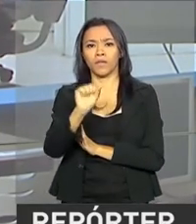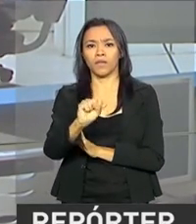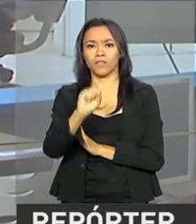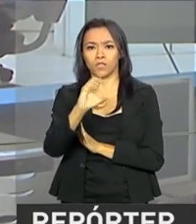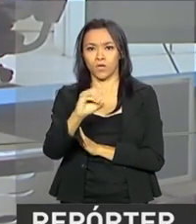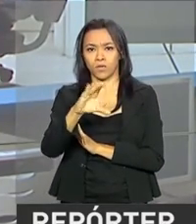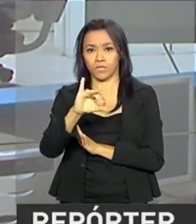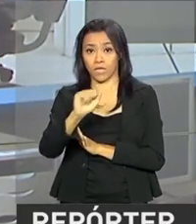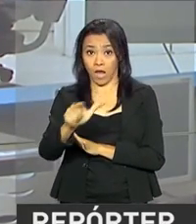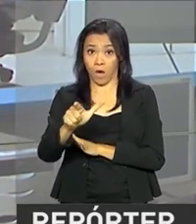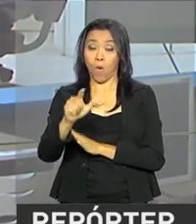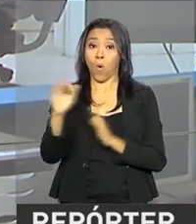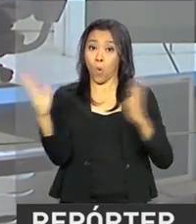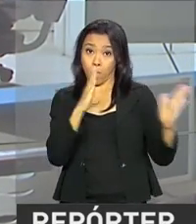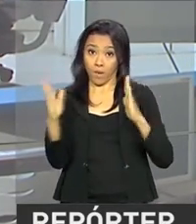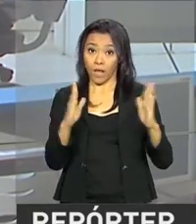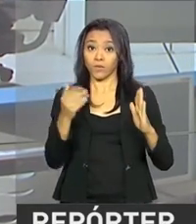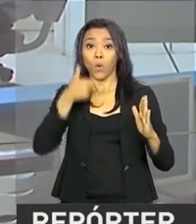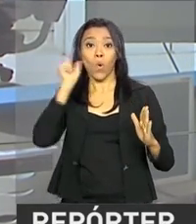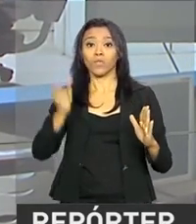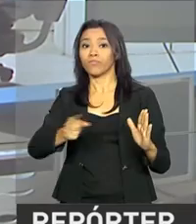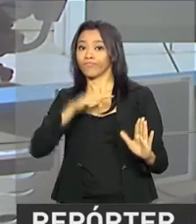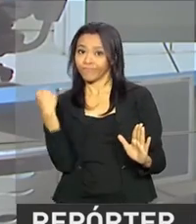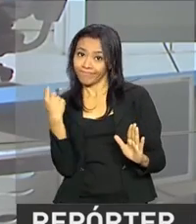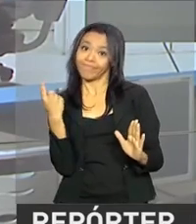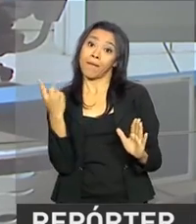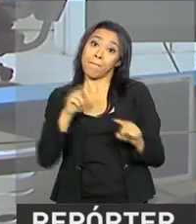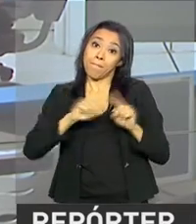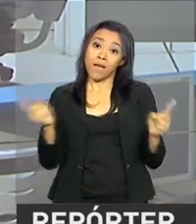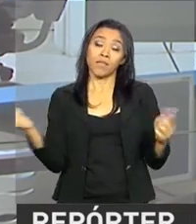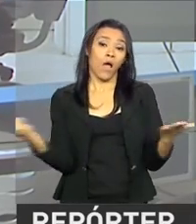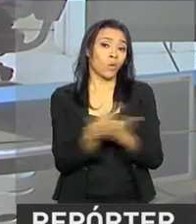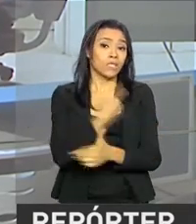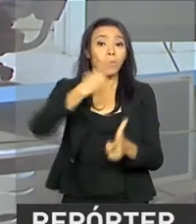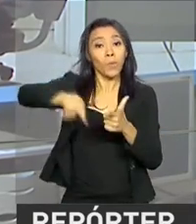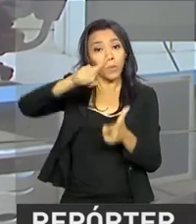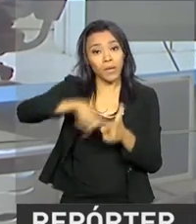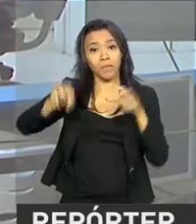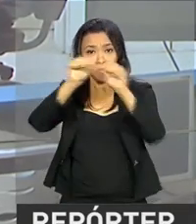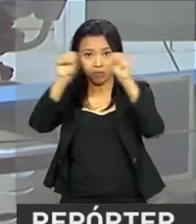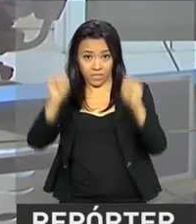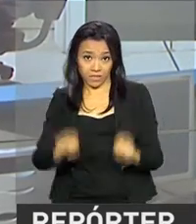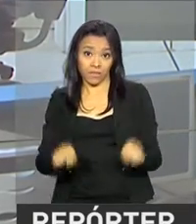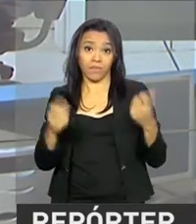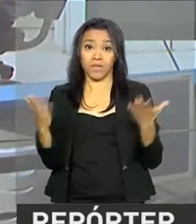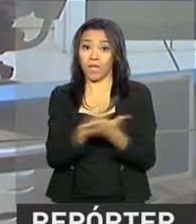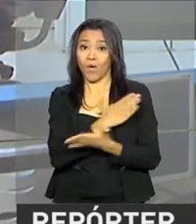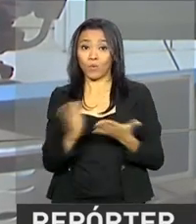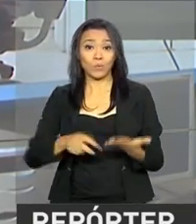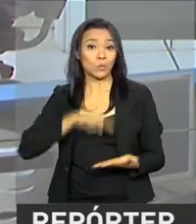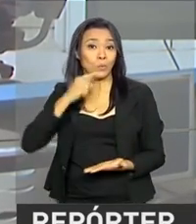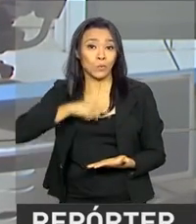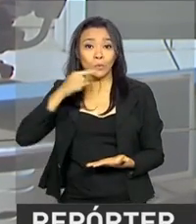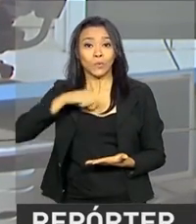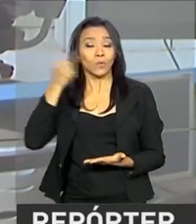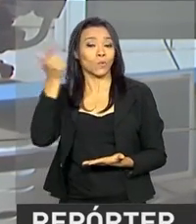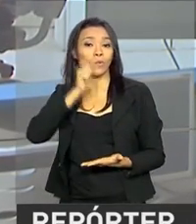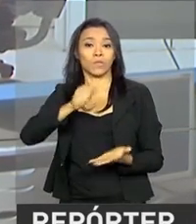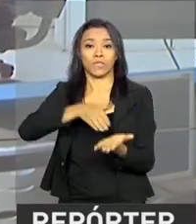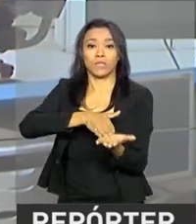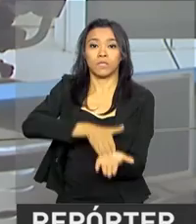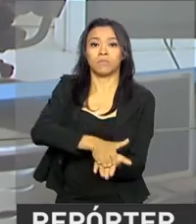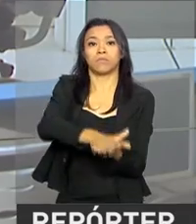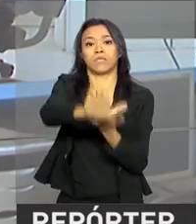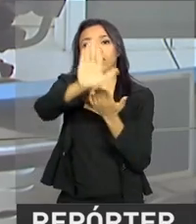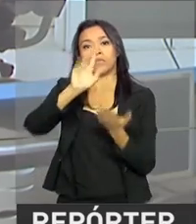ontem mas segundo a receita federal houve problemas no sistema que pediram alguns empregadores a emitir o boleto